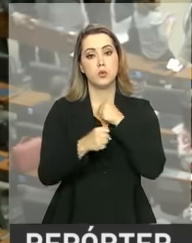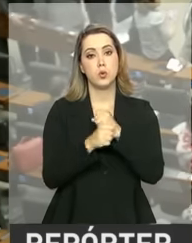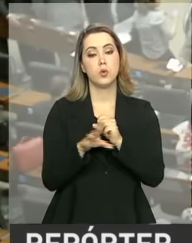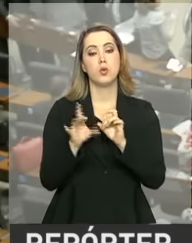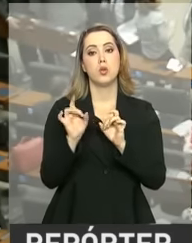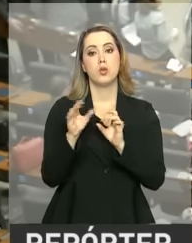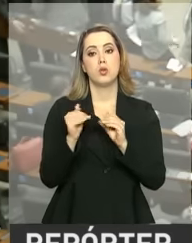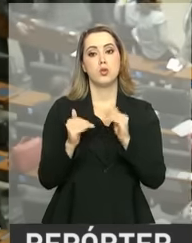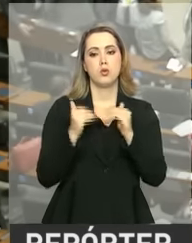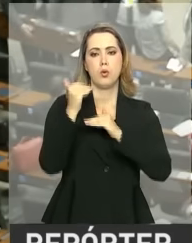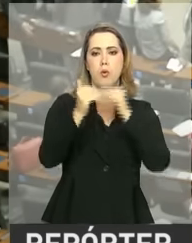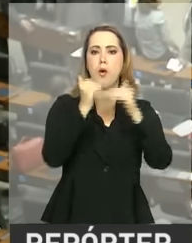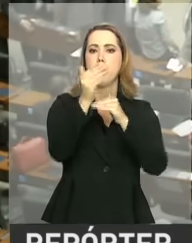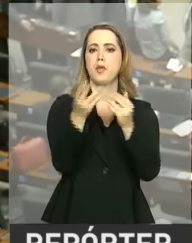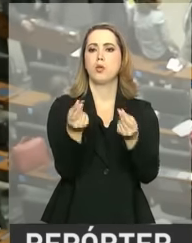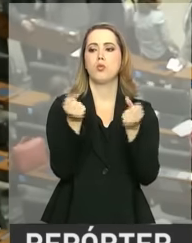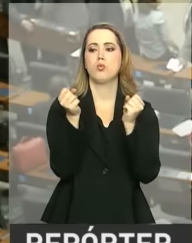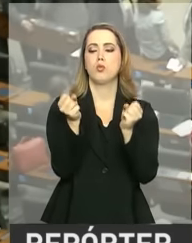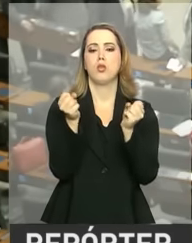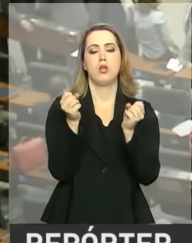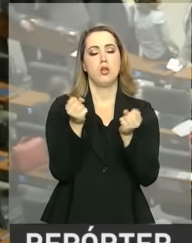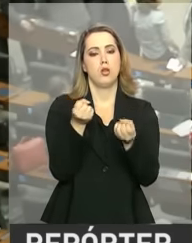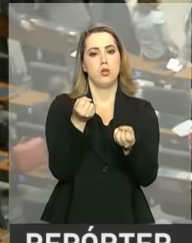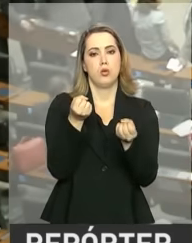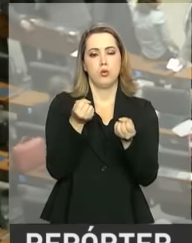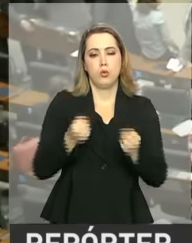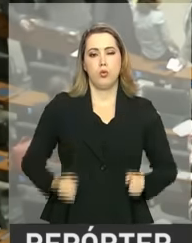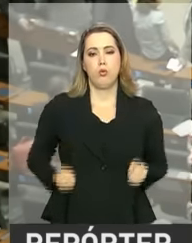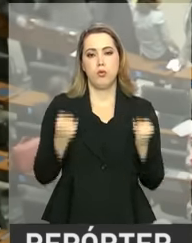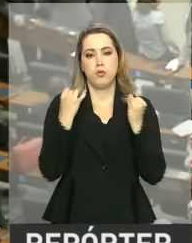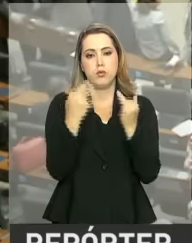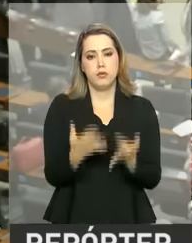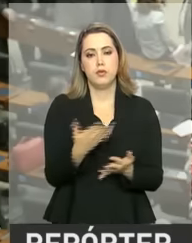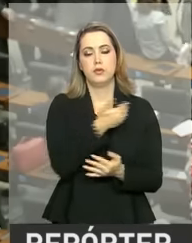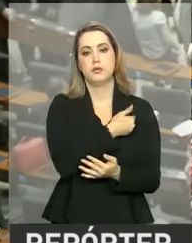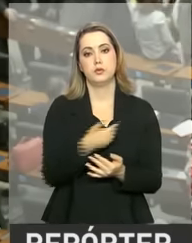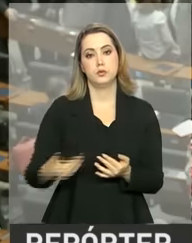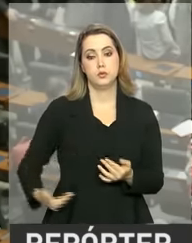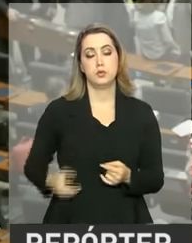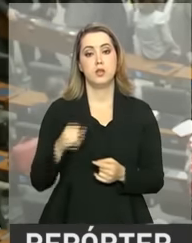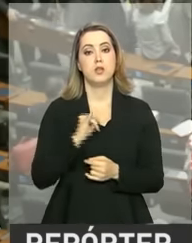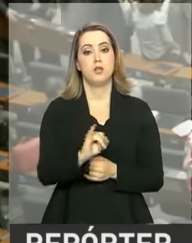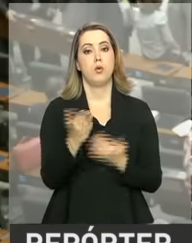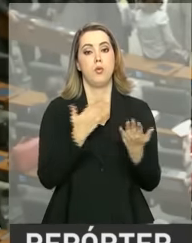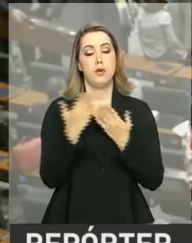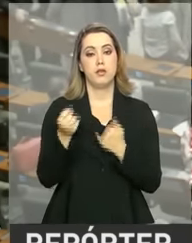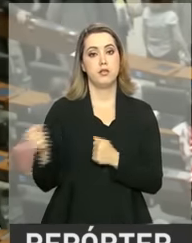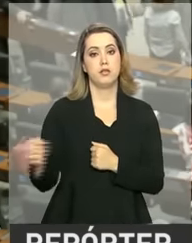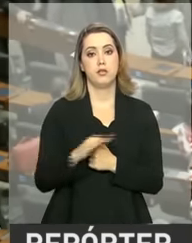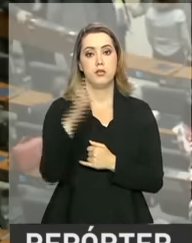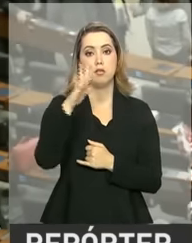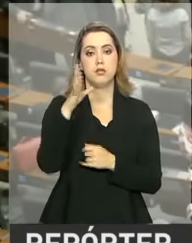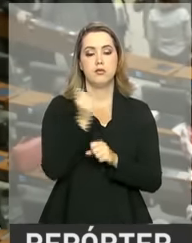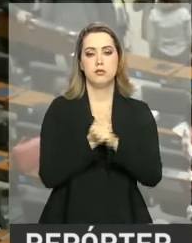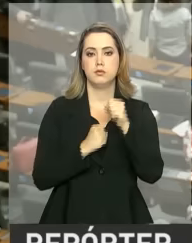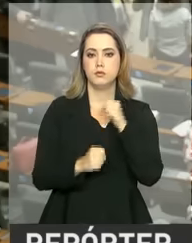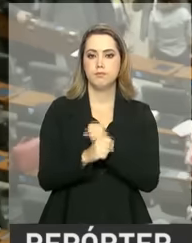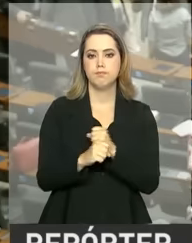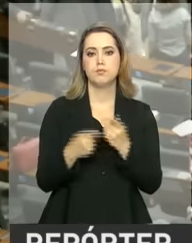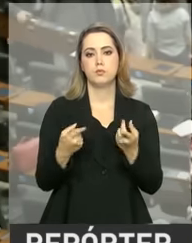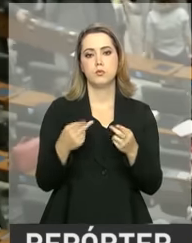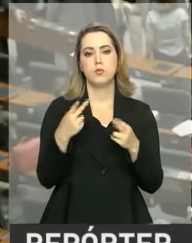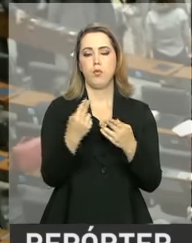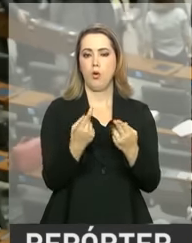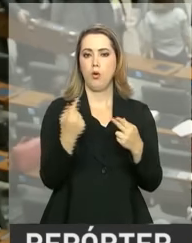gastos a partir do índice oficial de inflação previsto para este ano, que é de 7,2%. Educação e